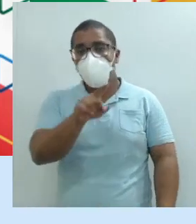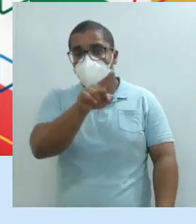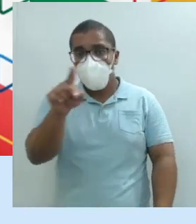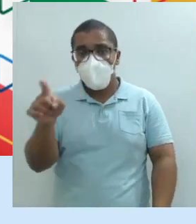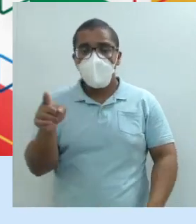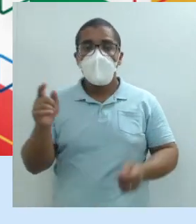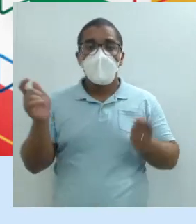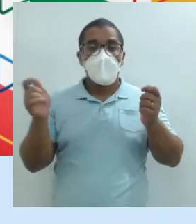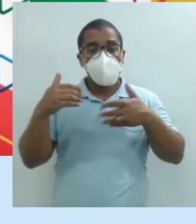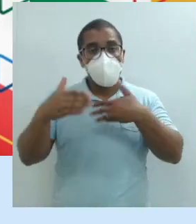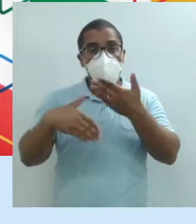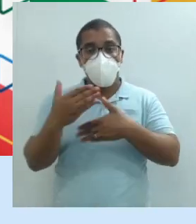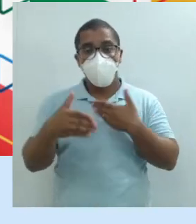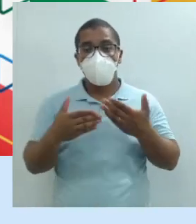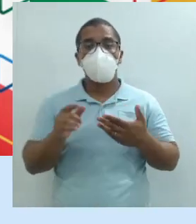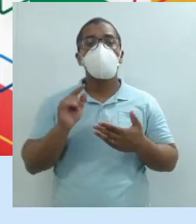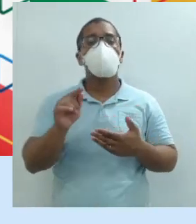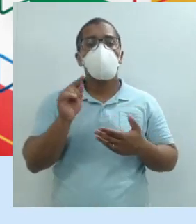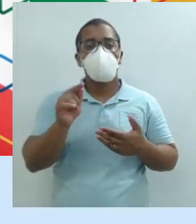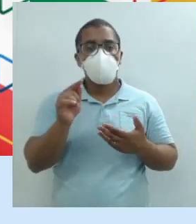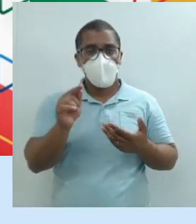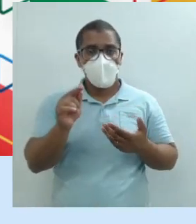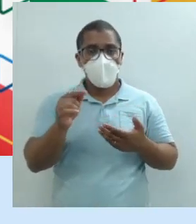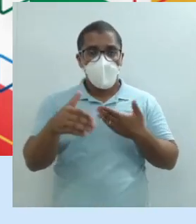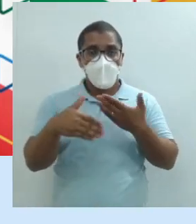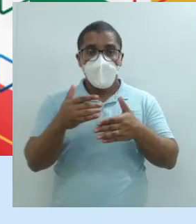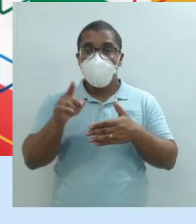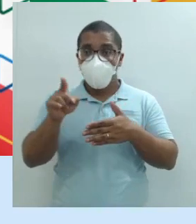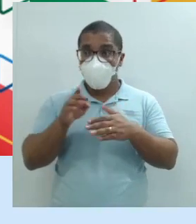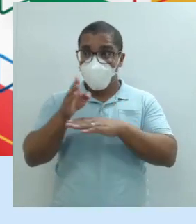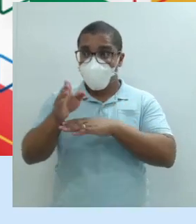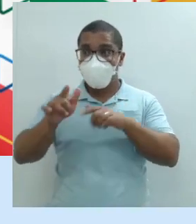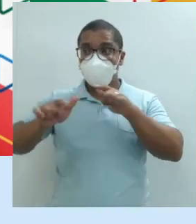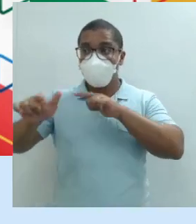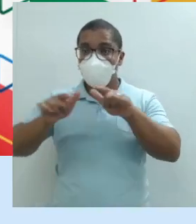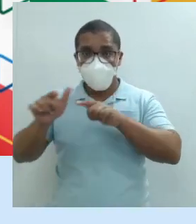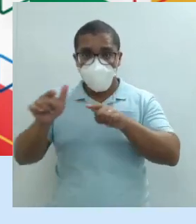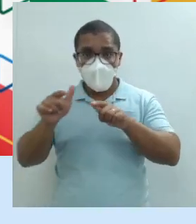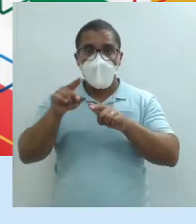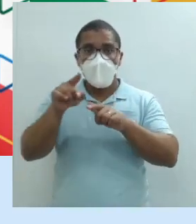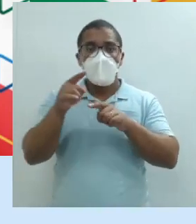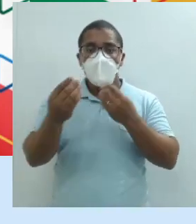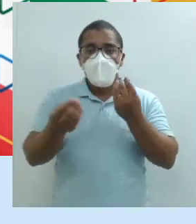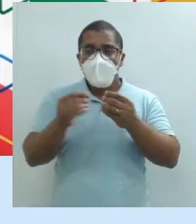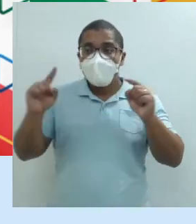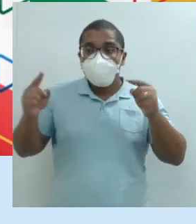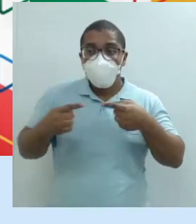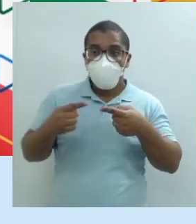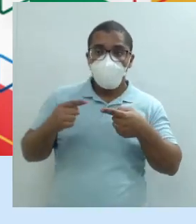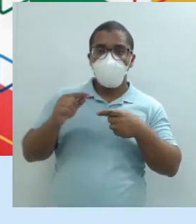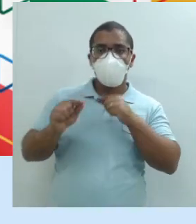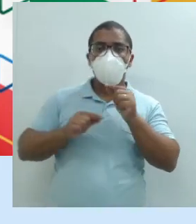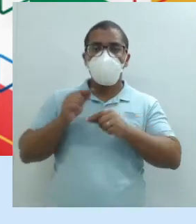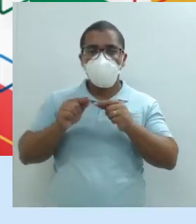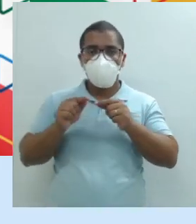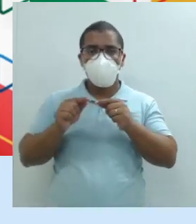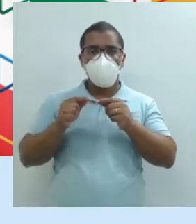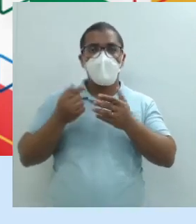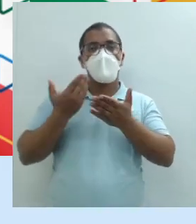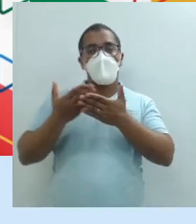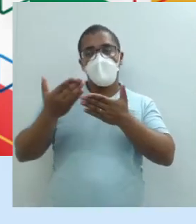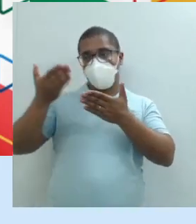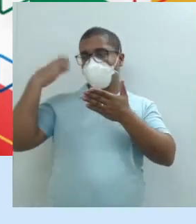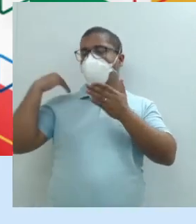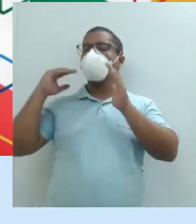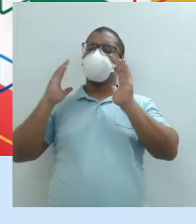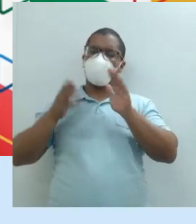vão enfrentar quando forem ali para o mercado de trabalho. E por que a gente está vendo, desde a aula